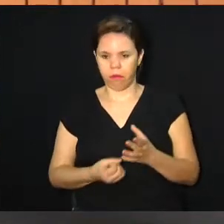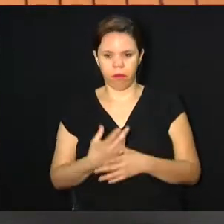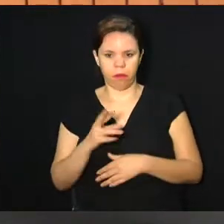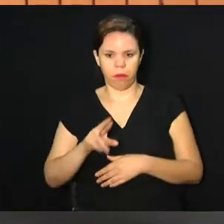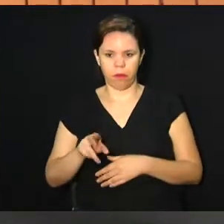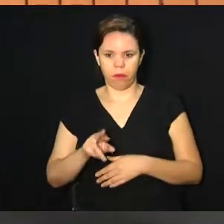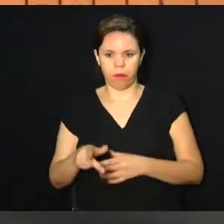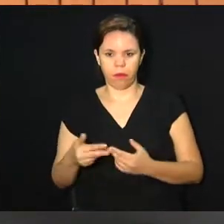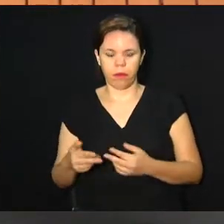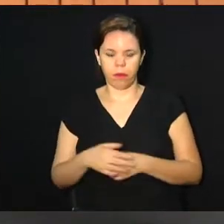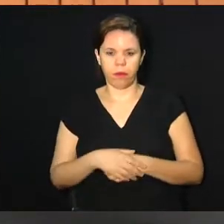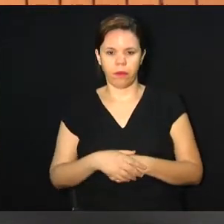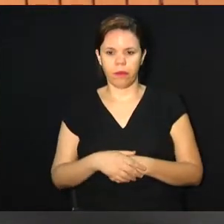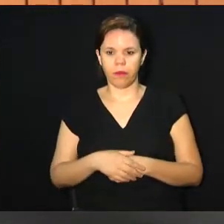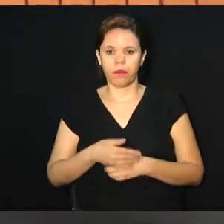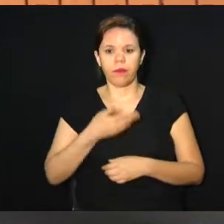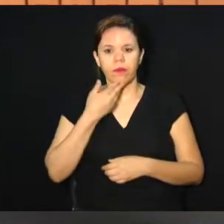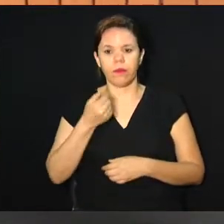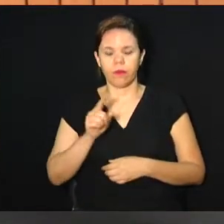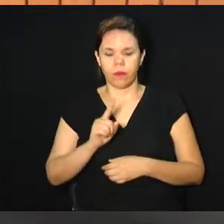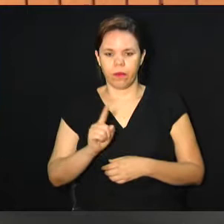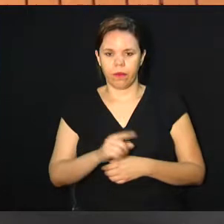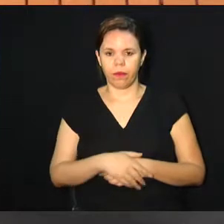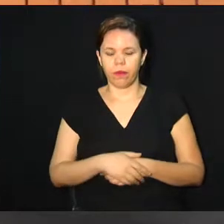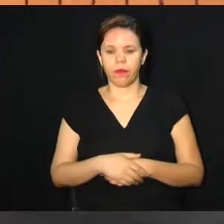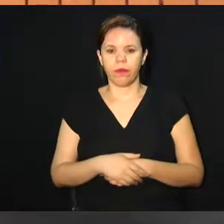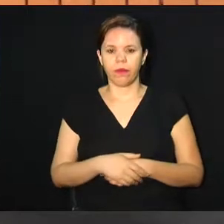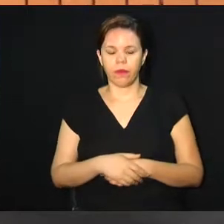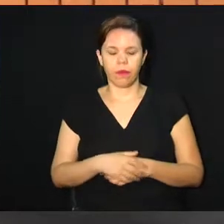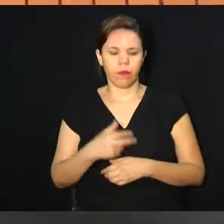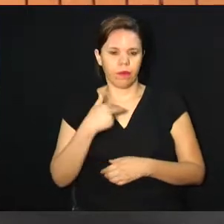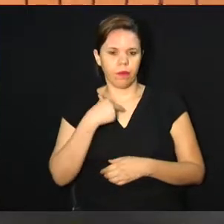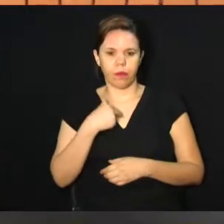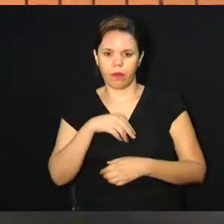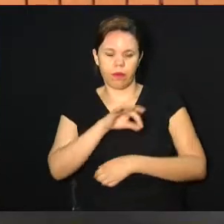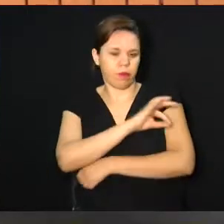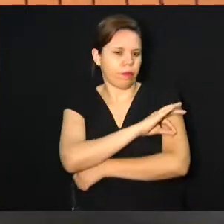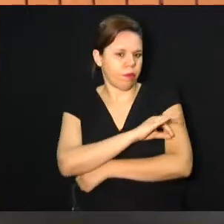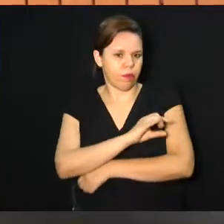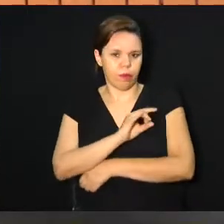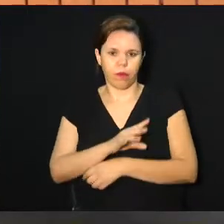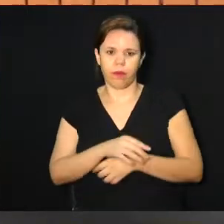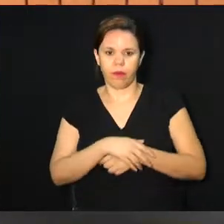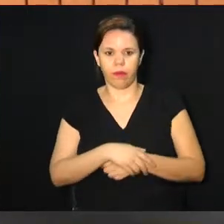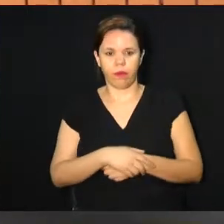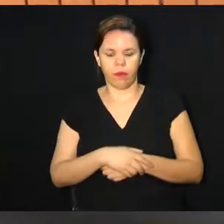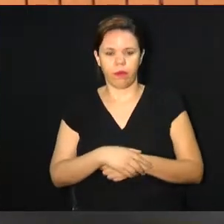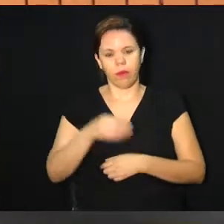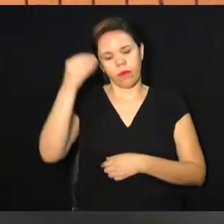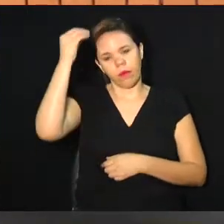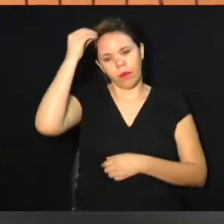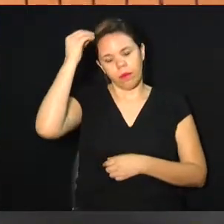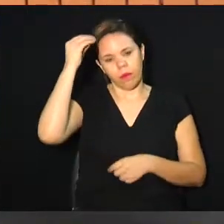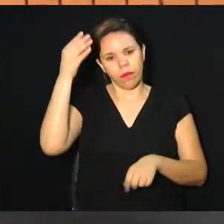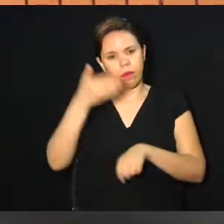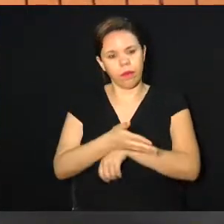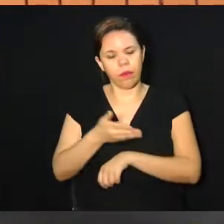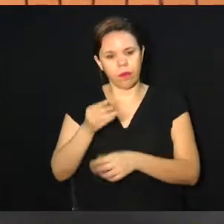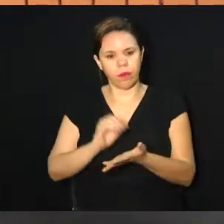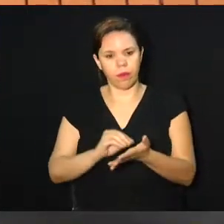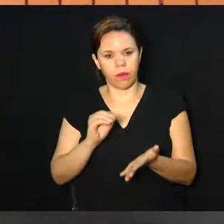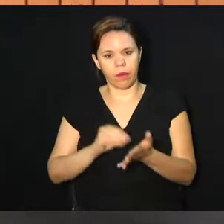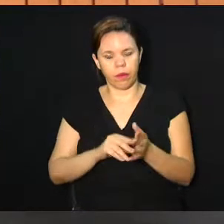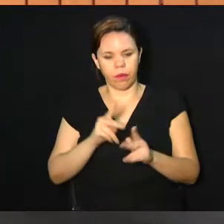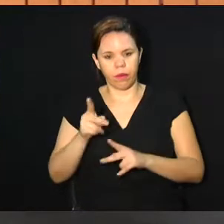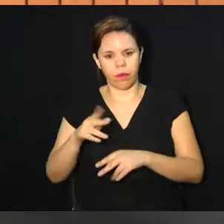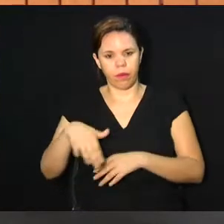uma coisa tão fácil assim, né? Não dá para a Prefeitura culpar a falta de participação na